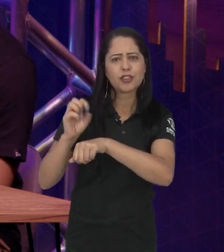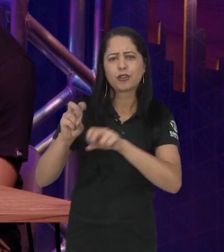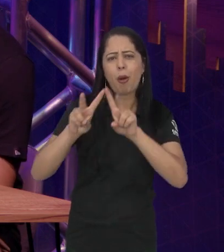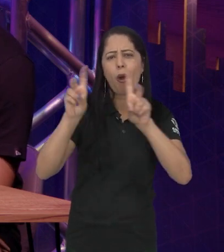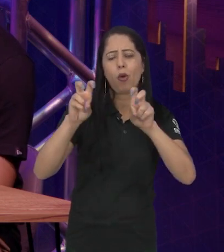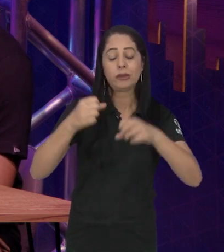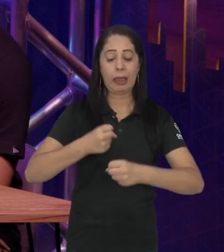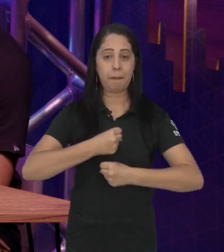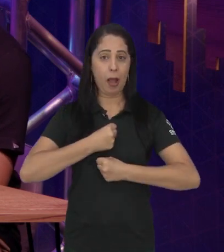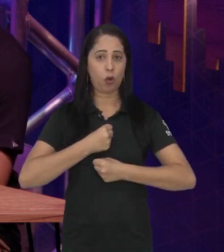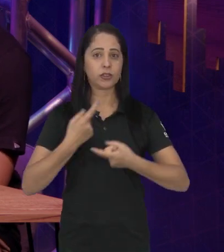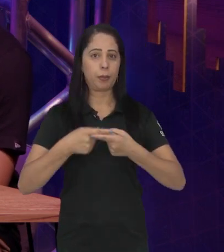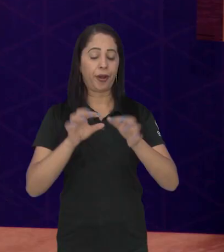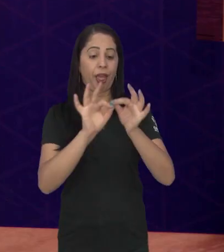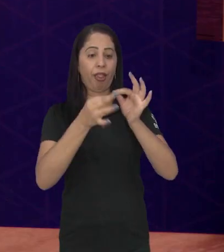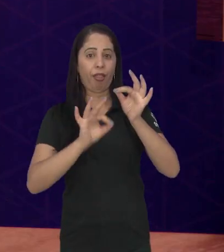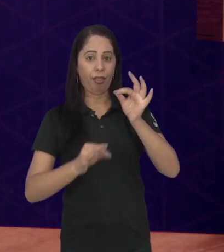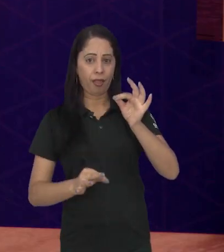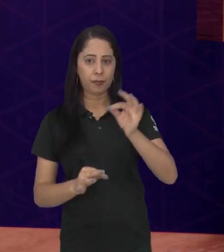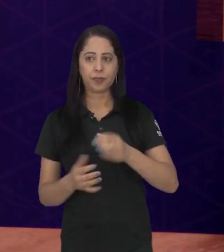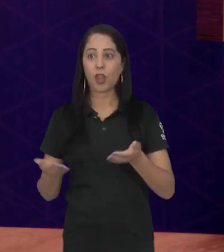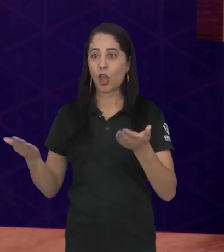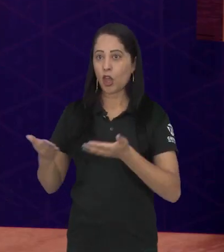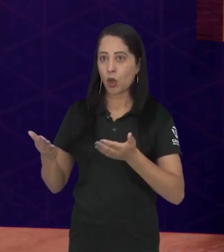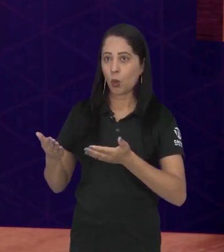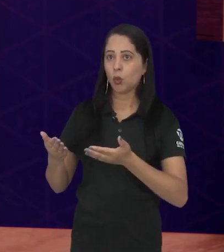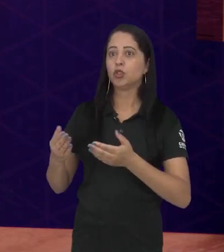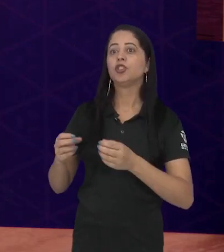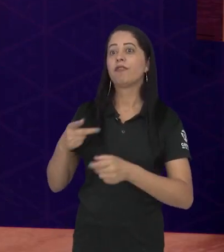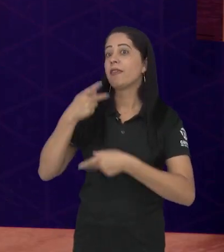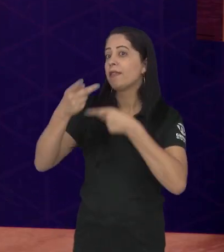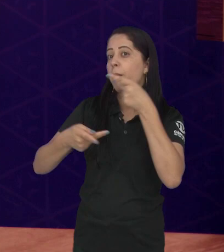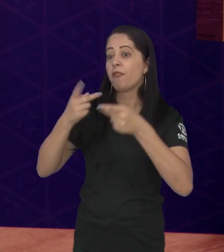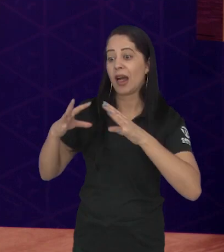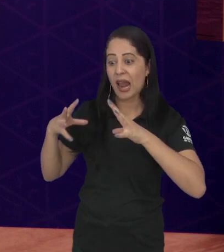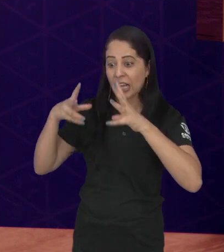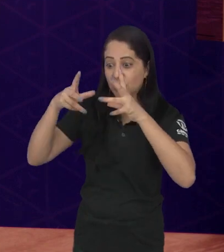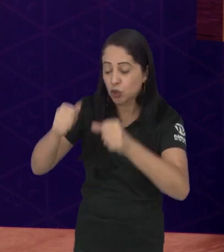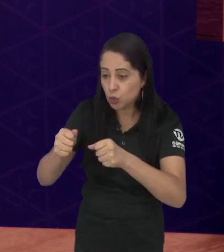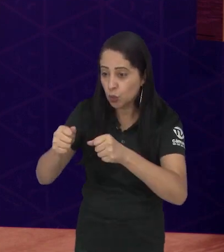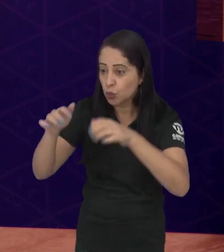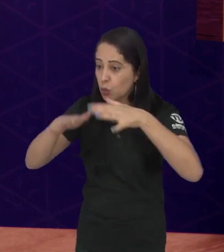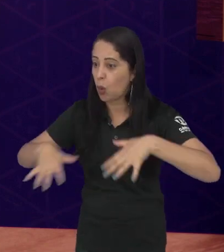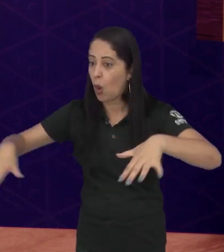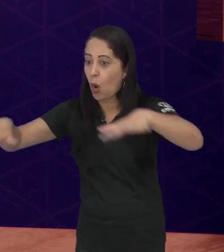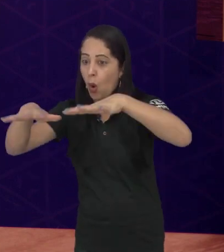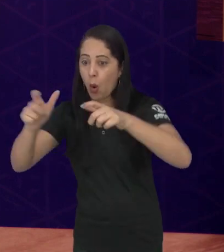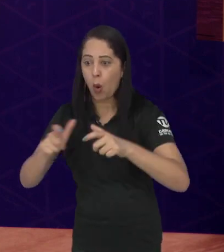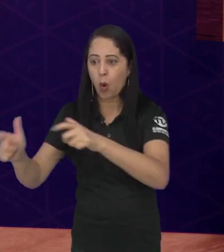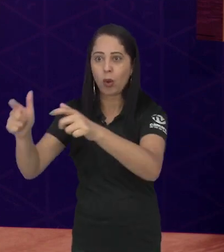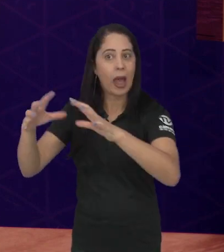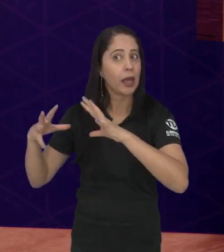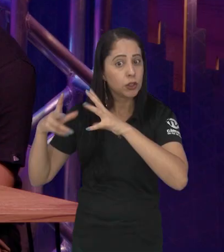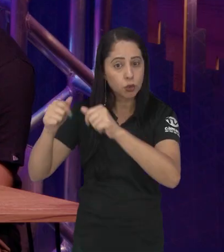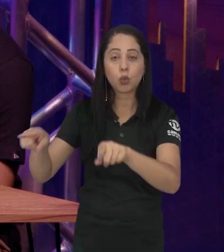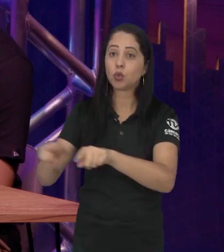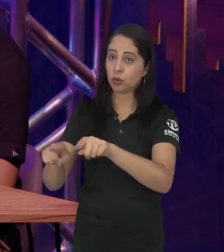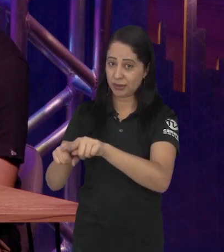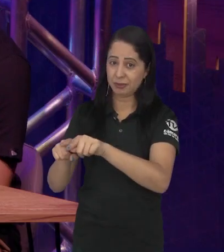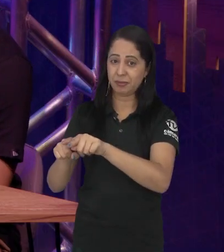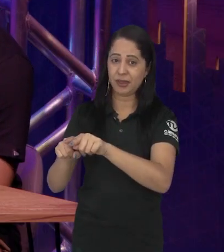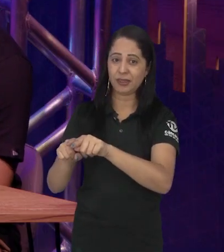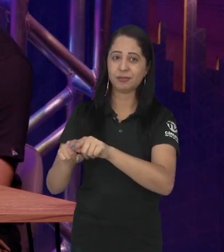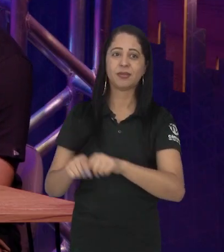muita coisa para falar e a gente vai realmente falar de tudo, de todos os lugares ao mesmo tempo no programa de hoje. É muita coisa,